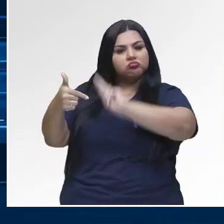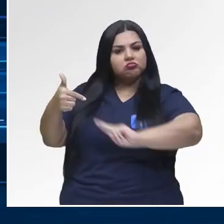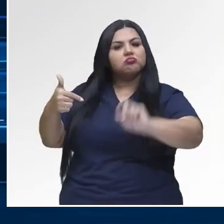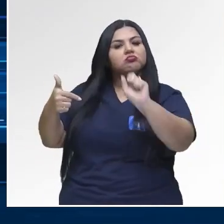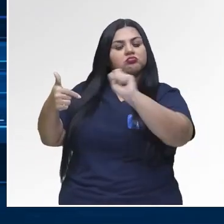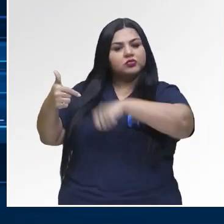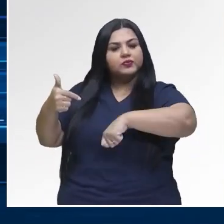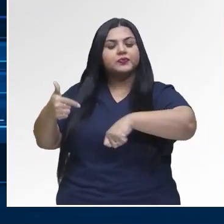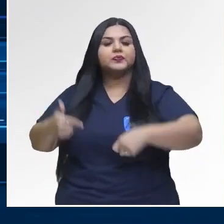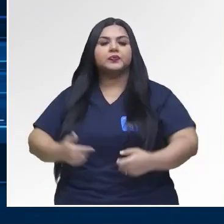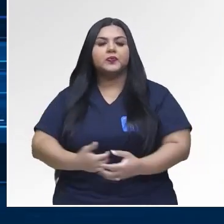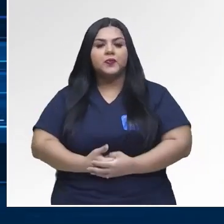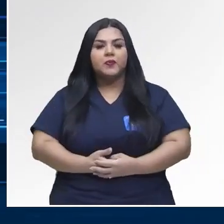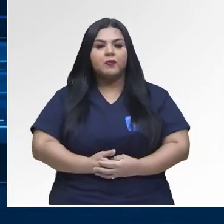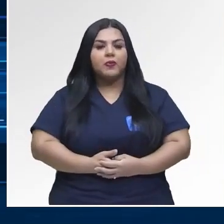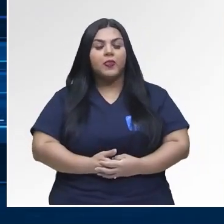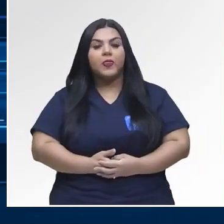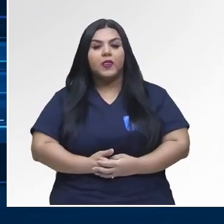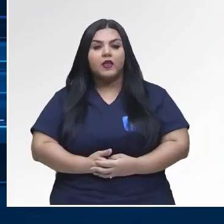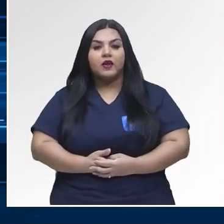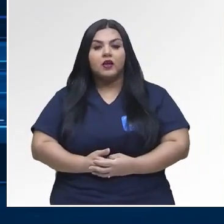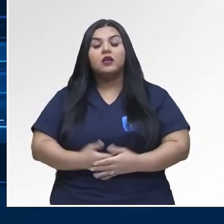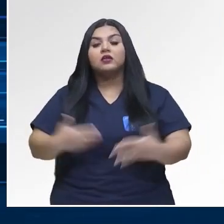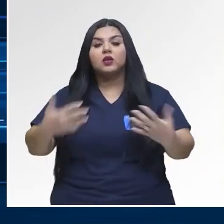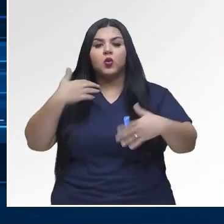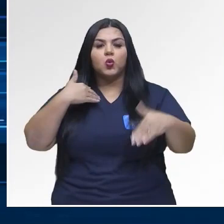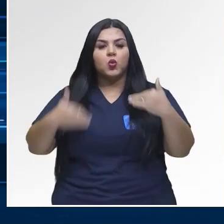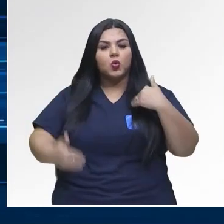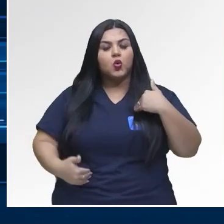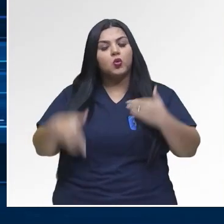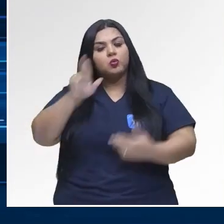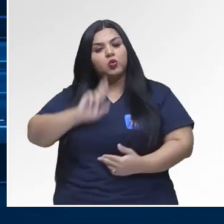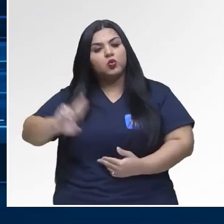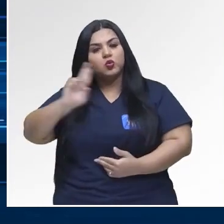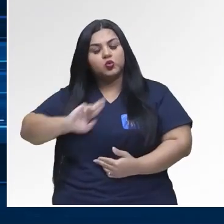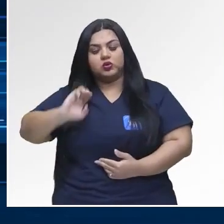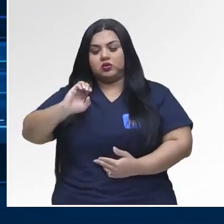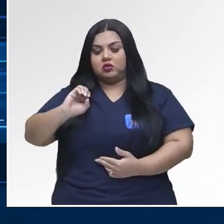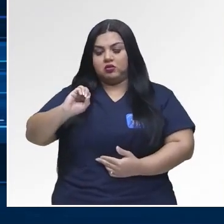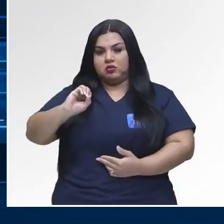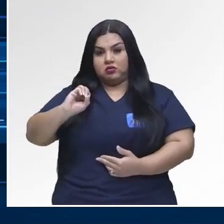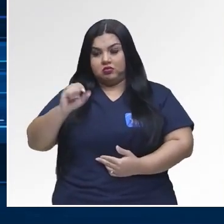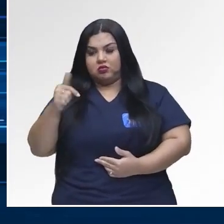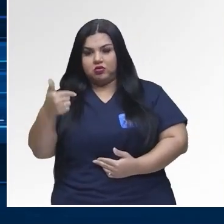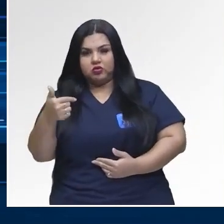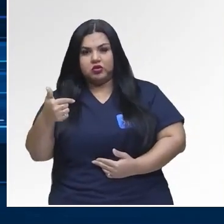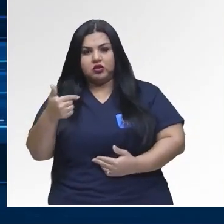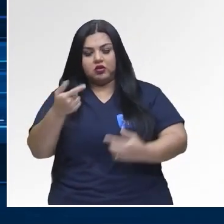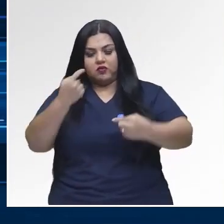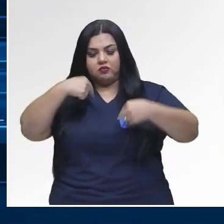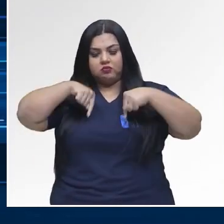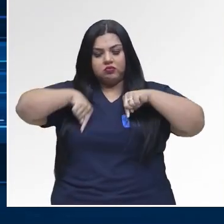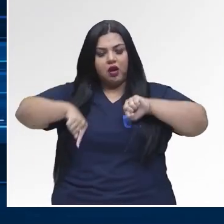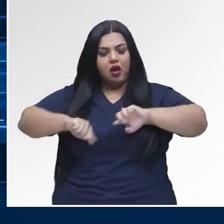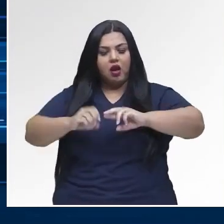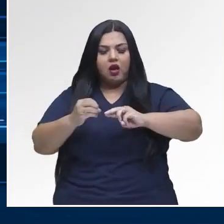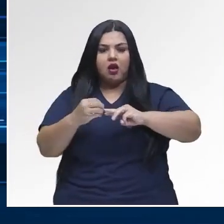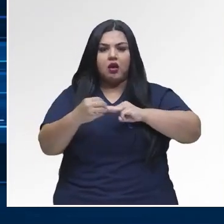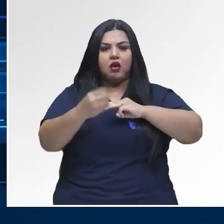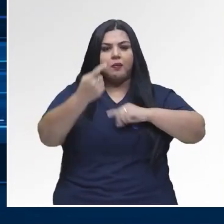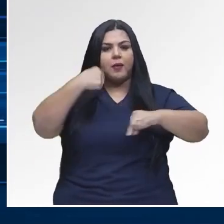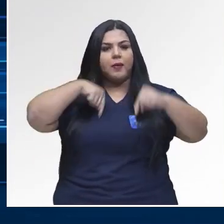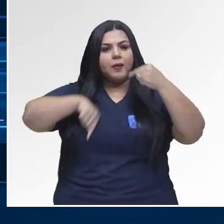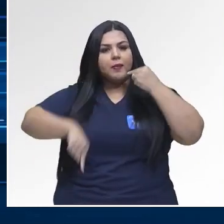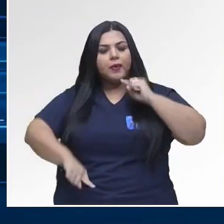o oxigênio, tá? Então, o corpo utiliza esse oxigênio que vai ser enviado para as células e lá ele vai participar